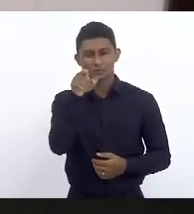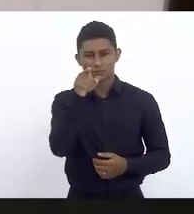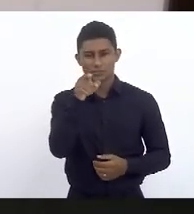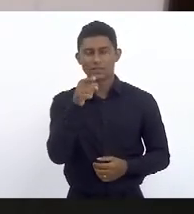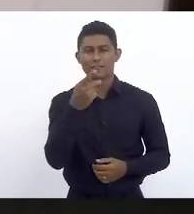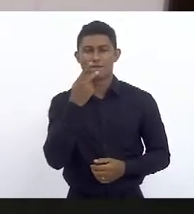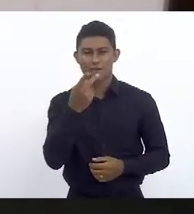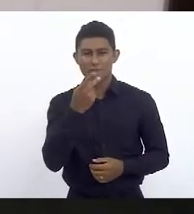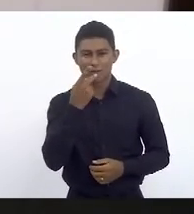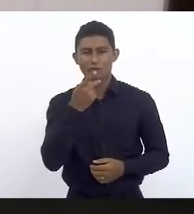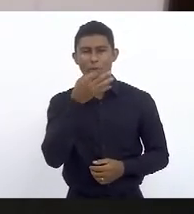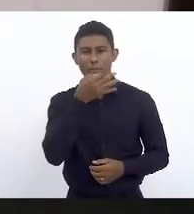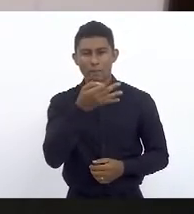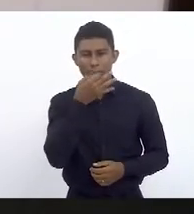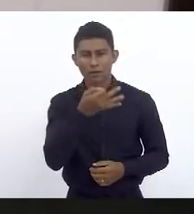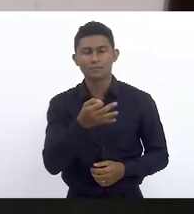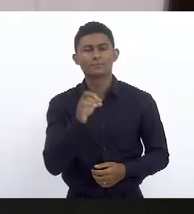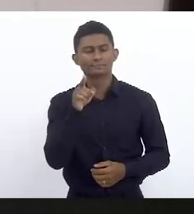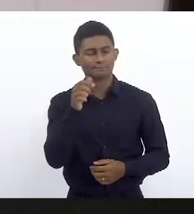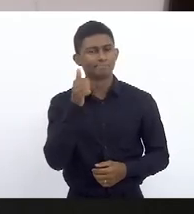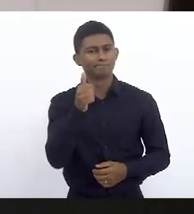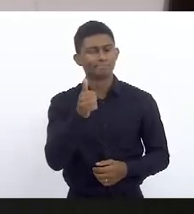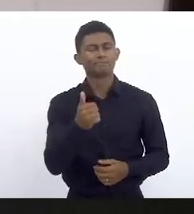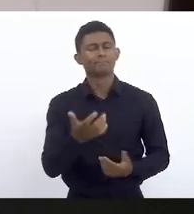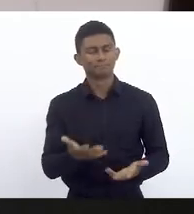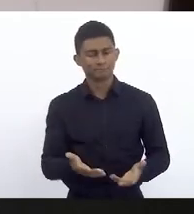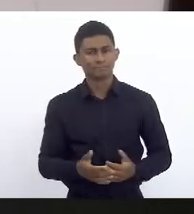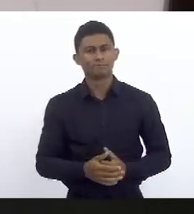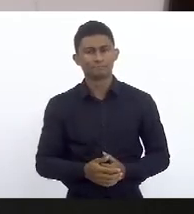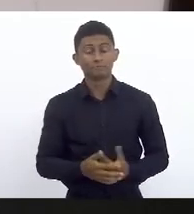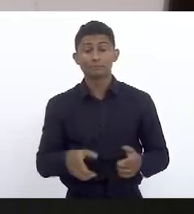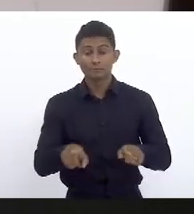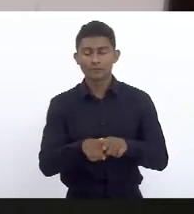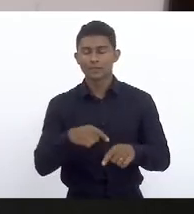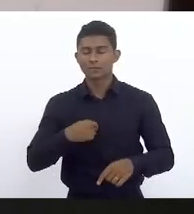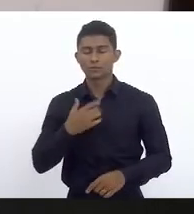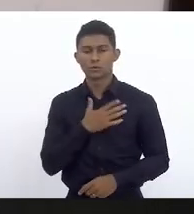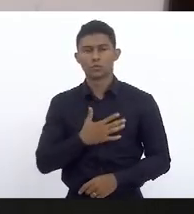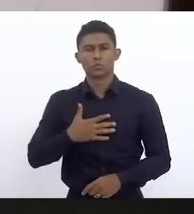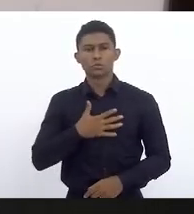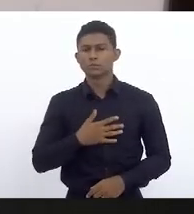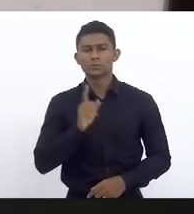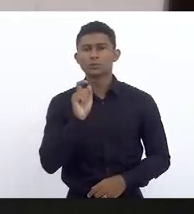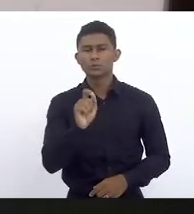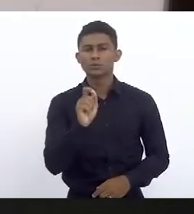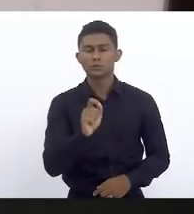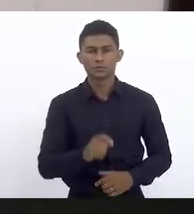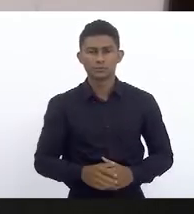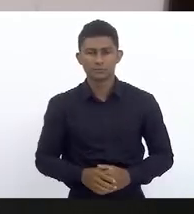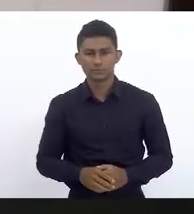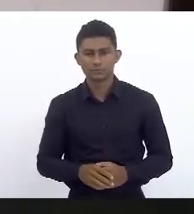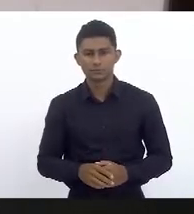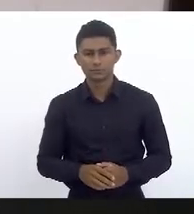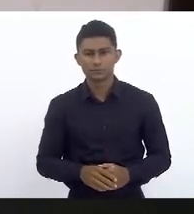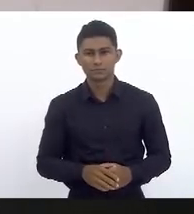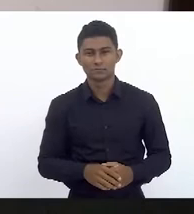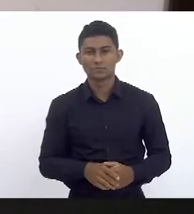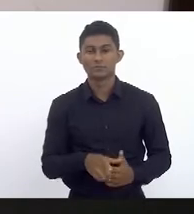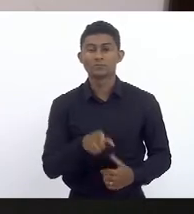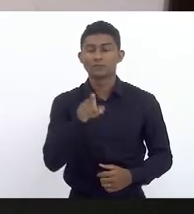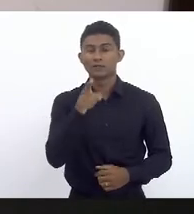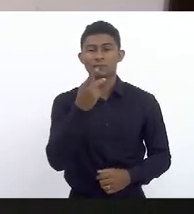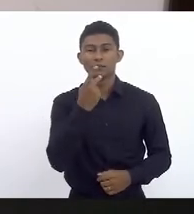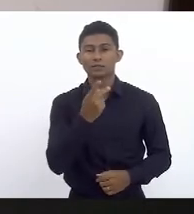foi muito bem lembrada. E gostei muito também da questão que você